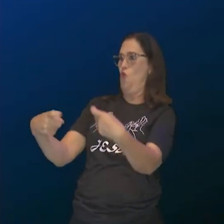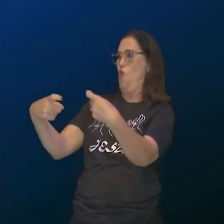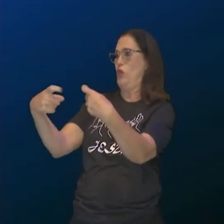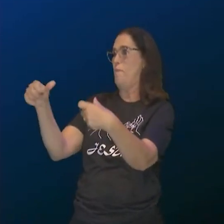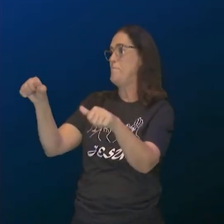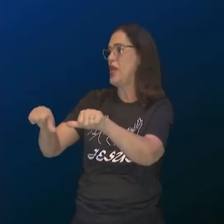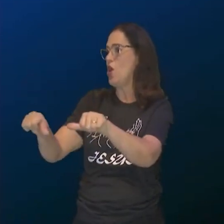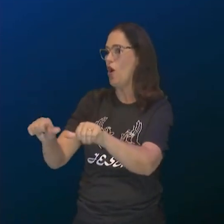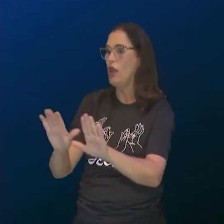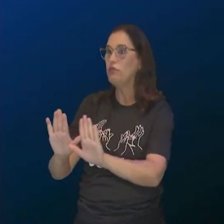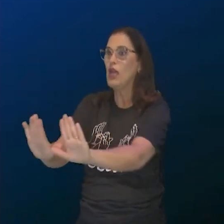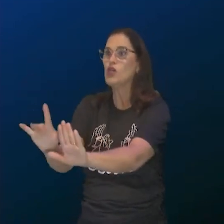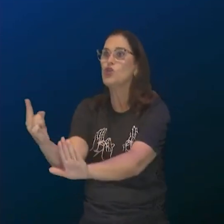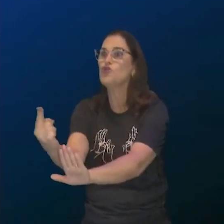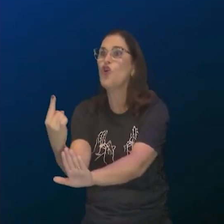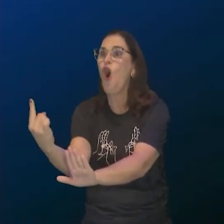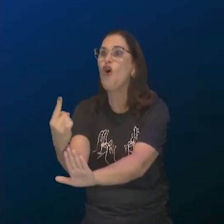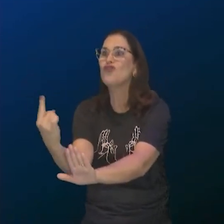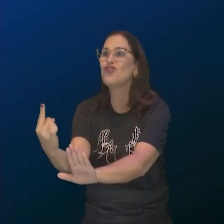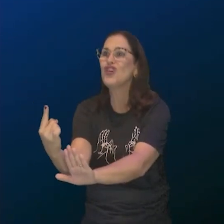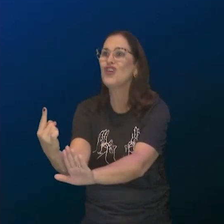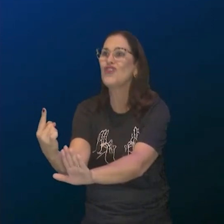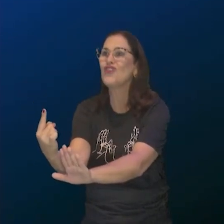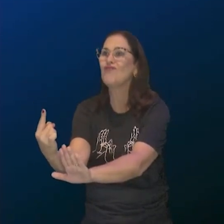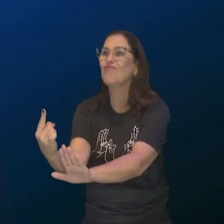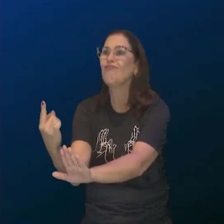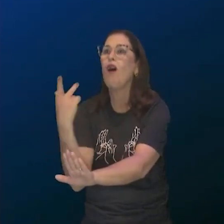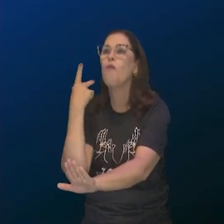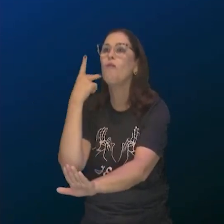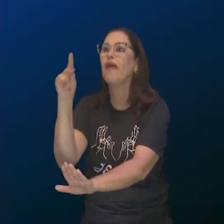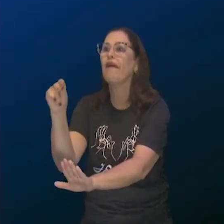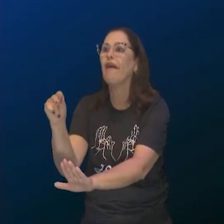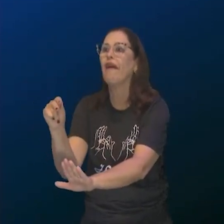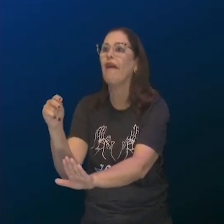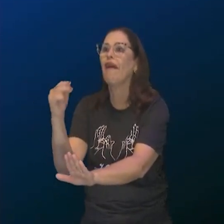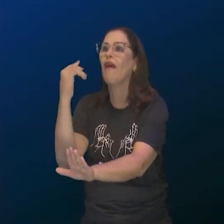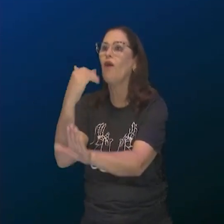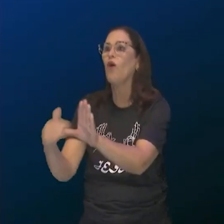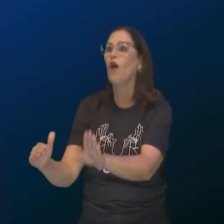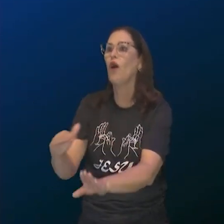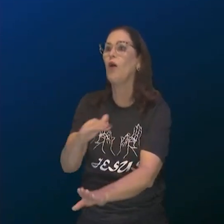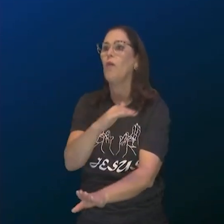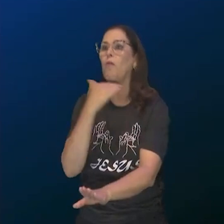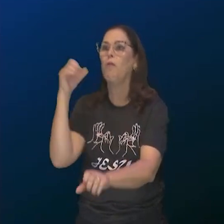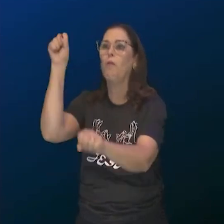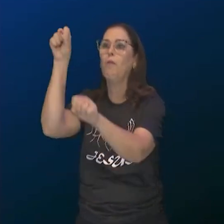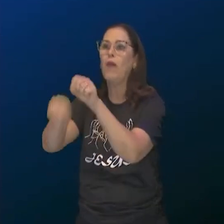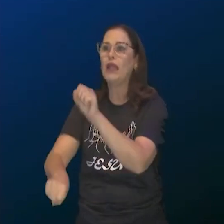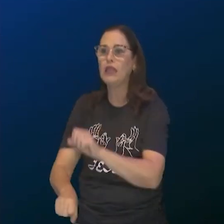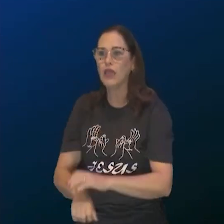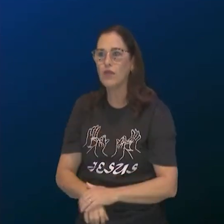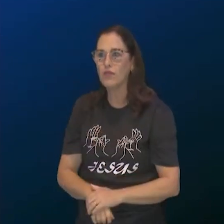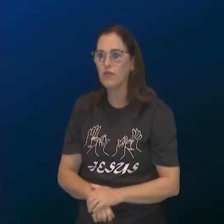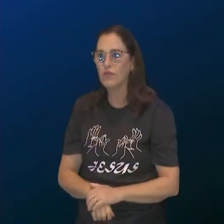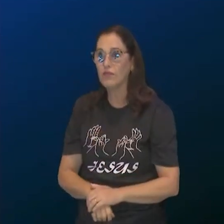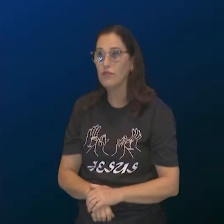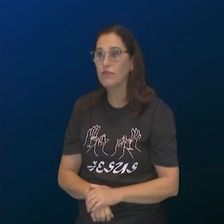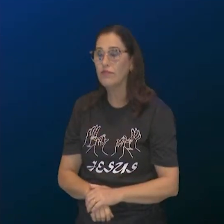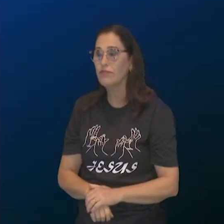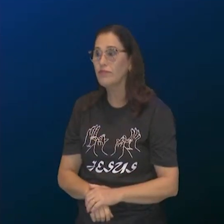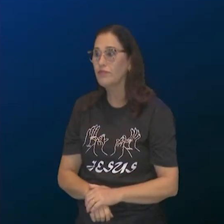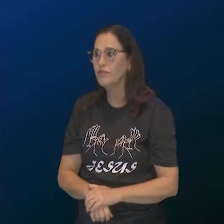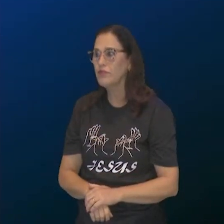deixai sozinho para que seja ferido e morra. O